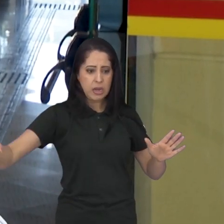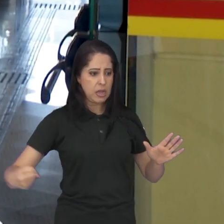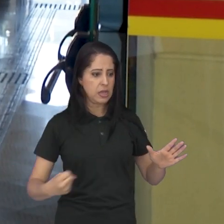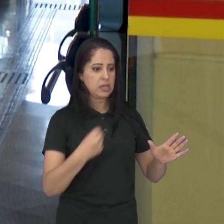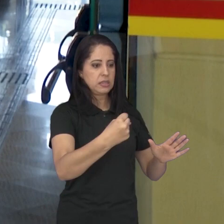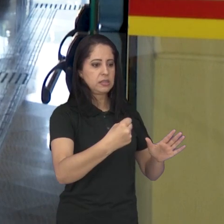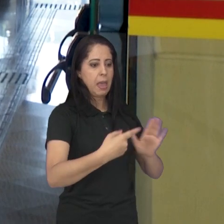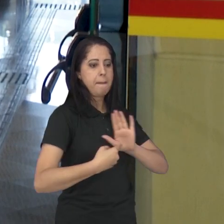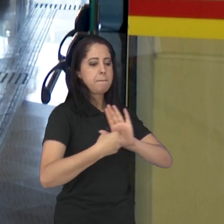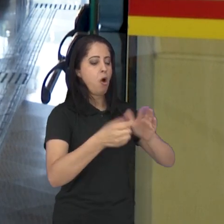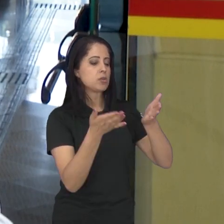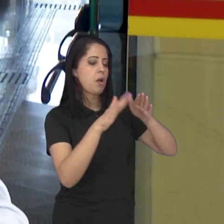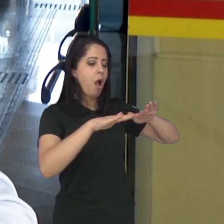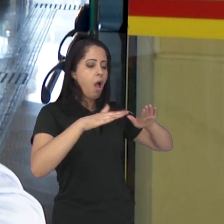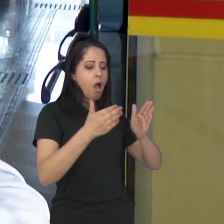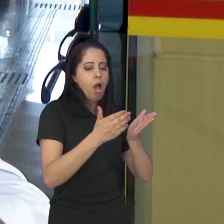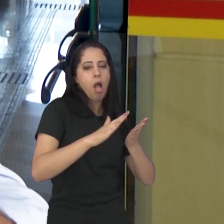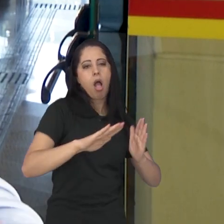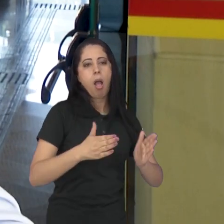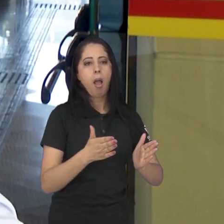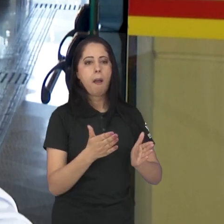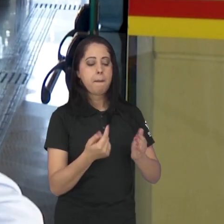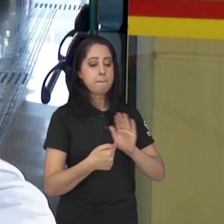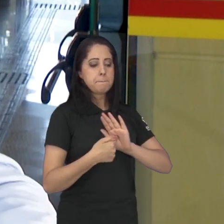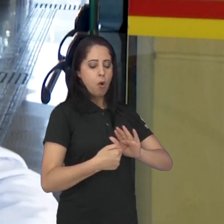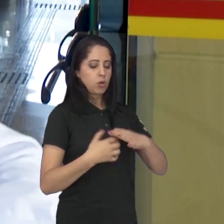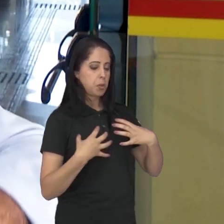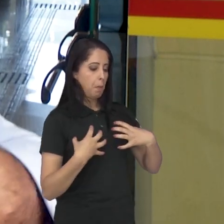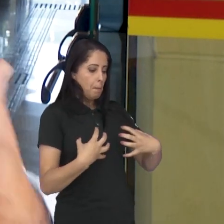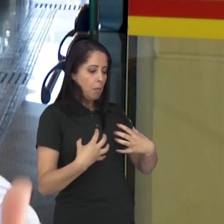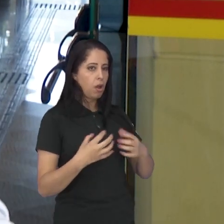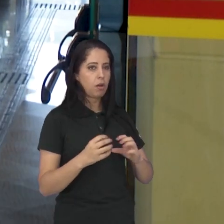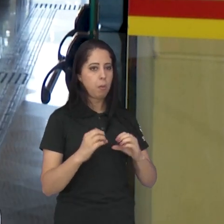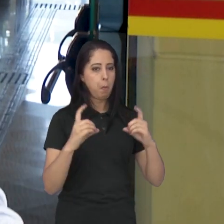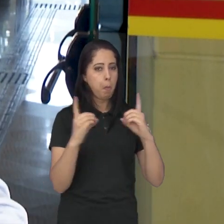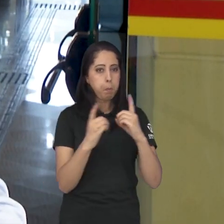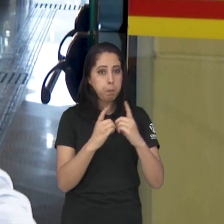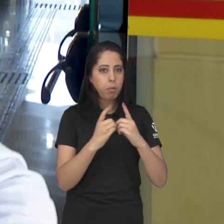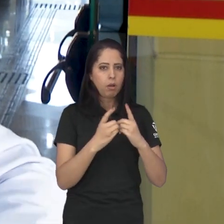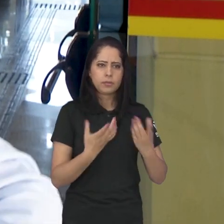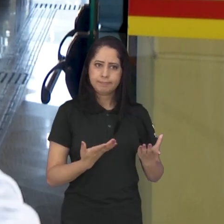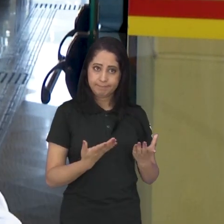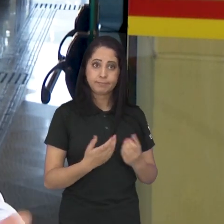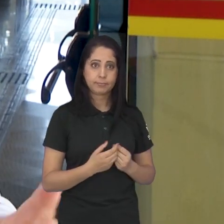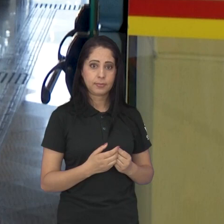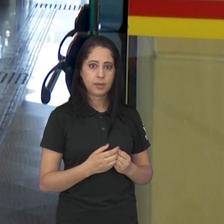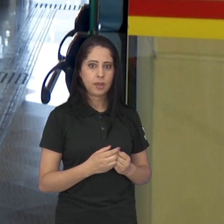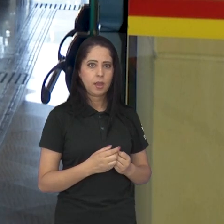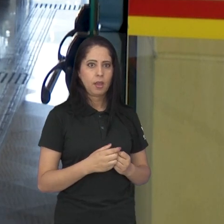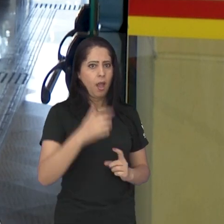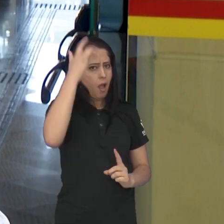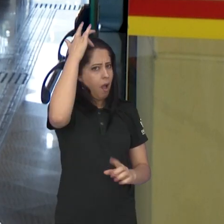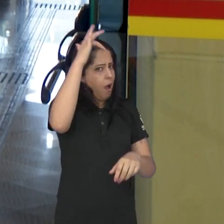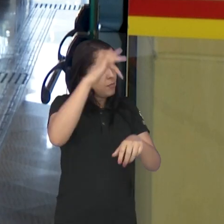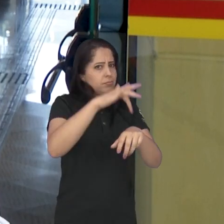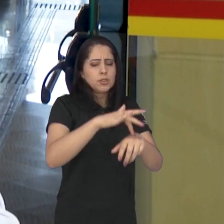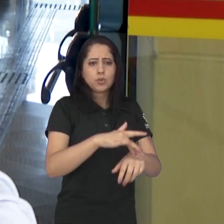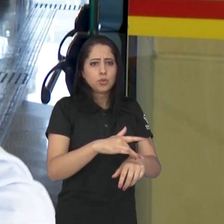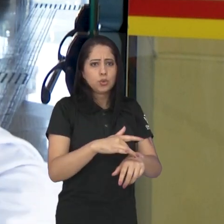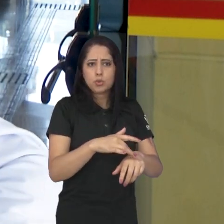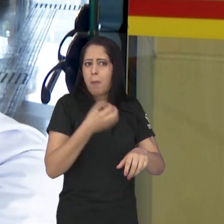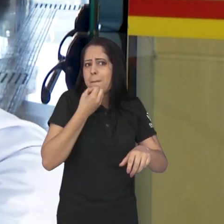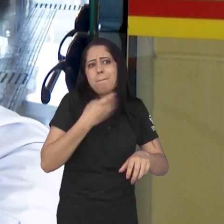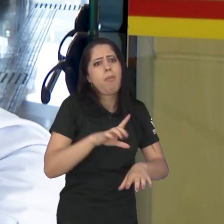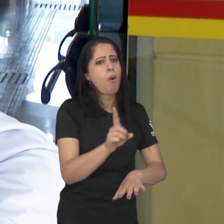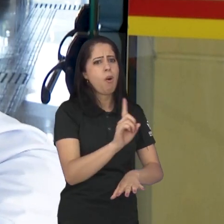pessoas para essa questão sexual, mostrar o corpo, fazer a sexualidade acontecer. E nós achamos